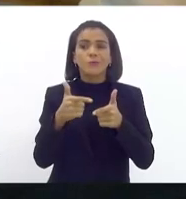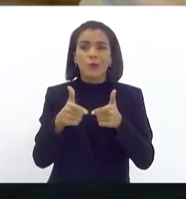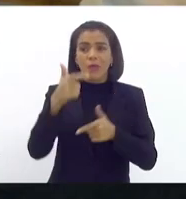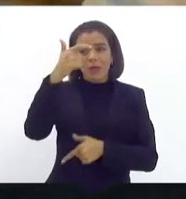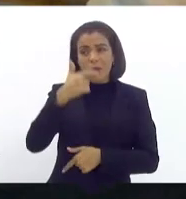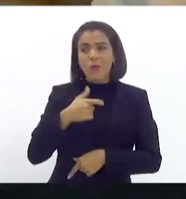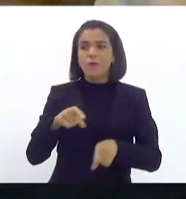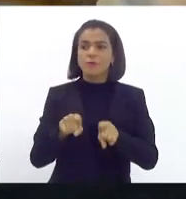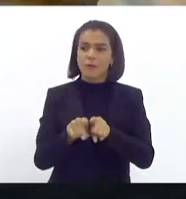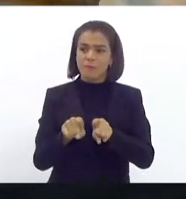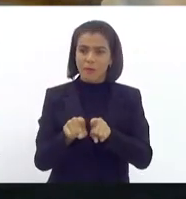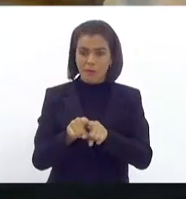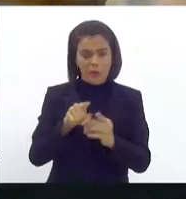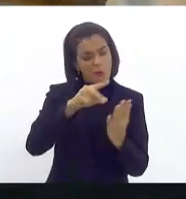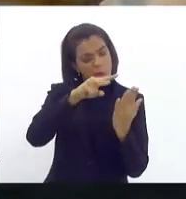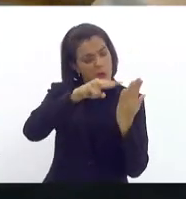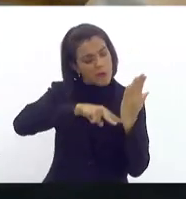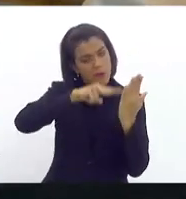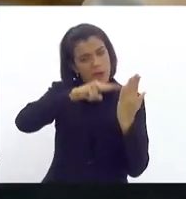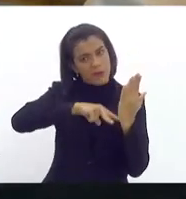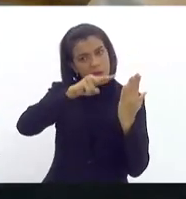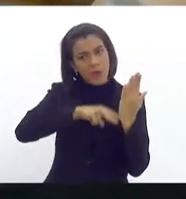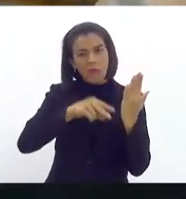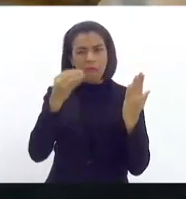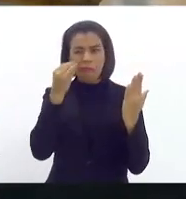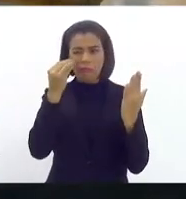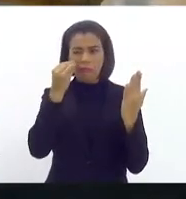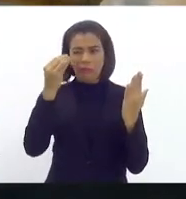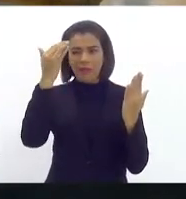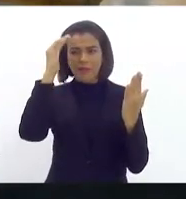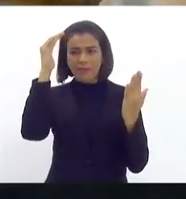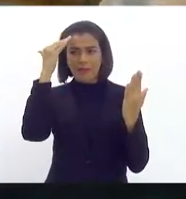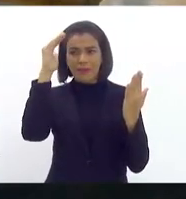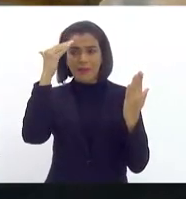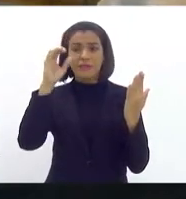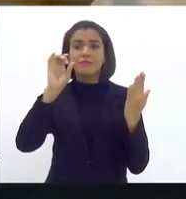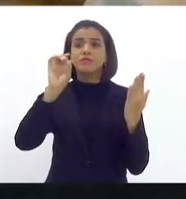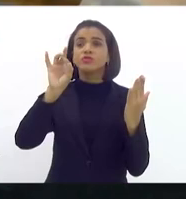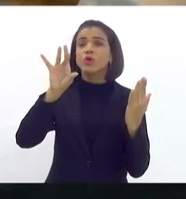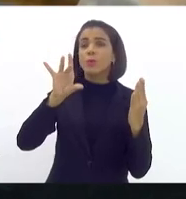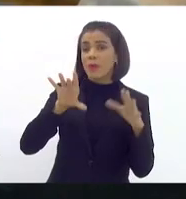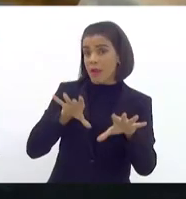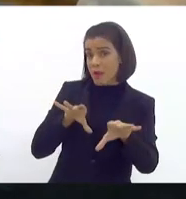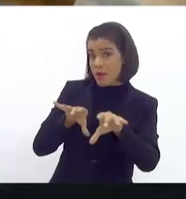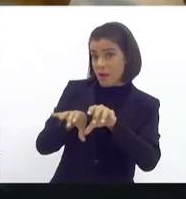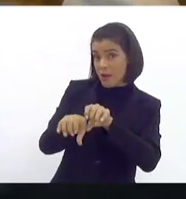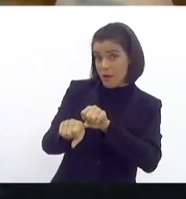também, no momento em que eu li, eu estava tentando entender se falava sobre a qualificação. E